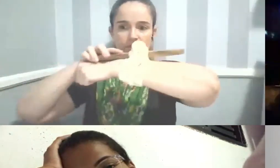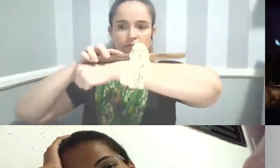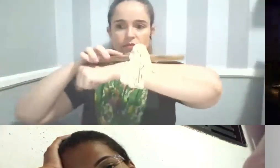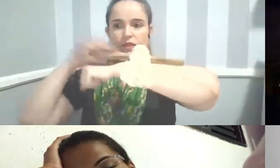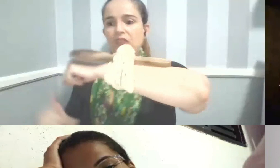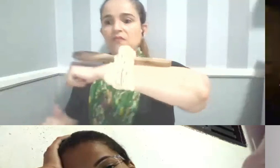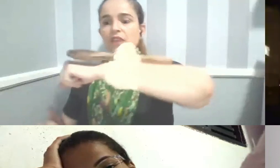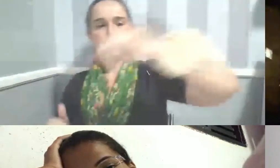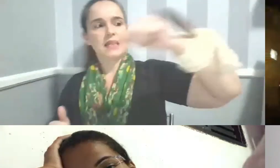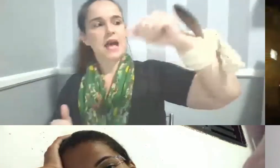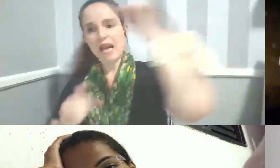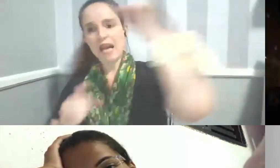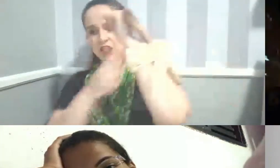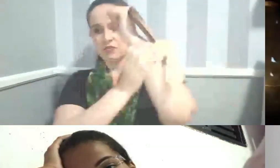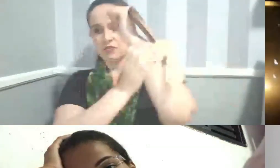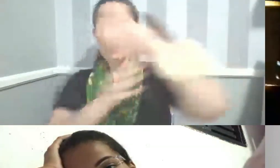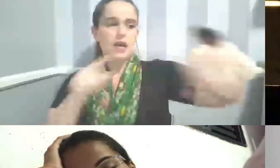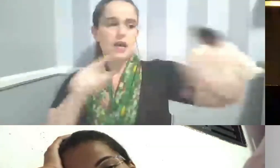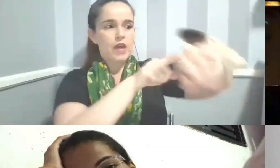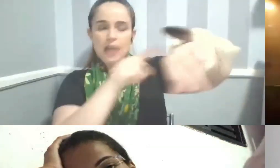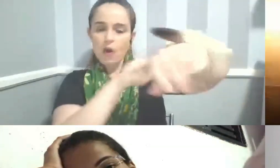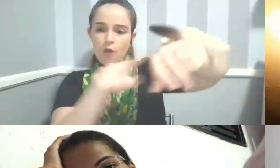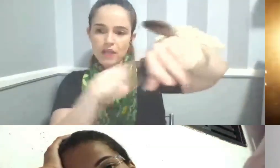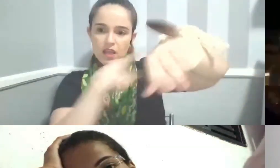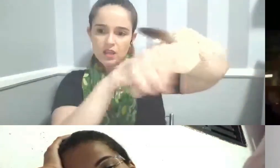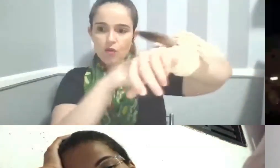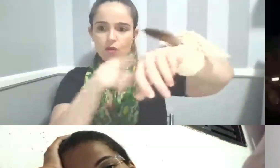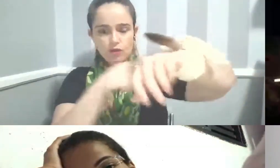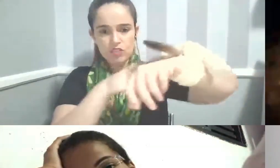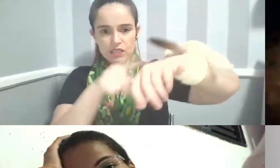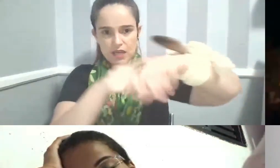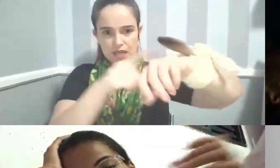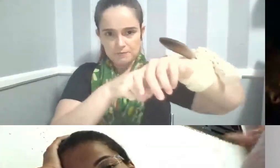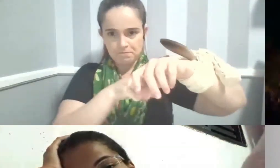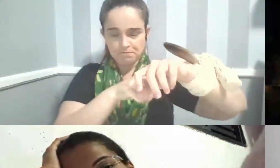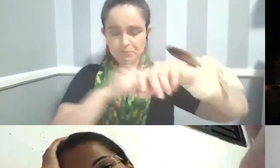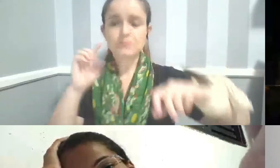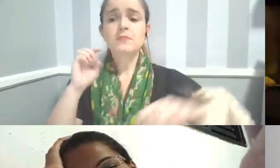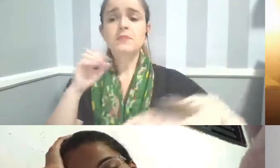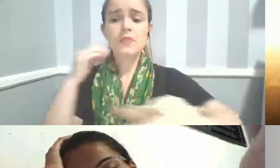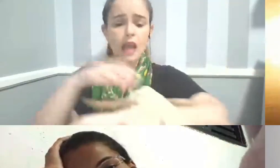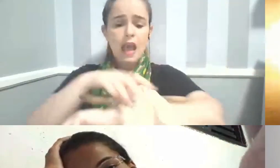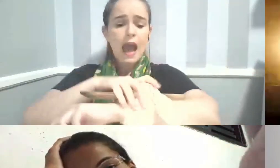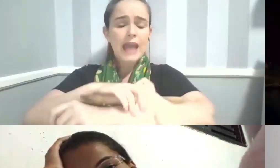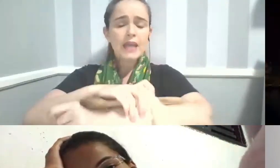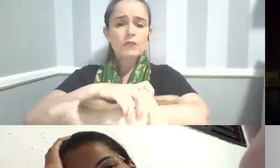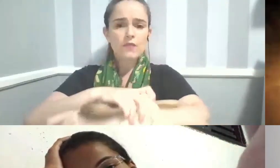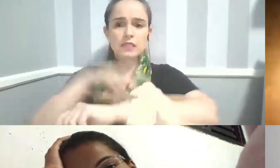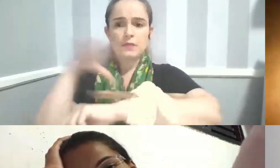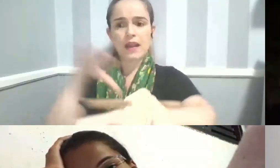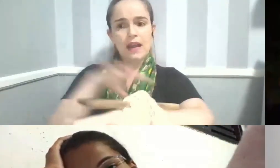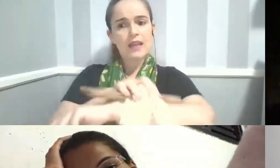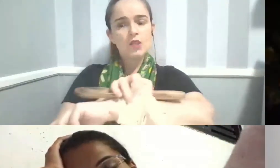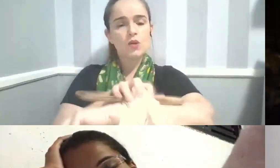Então, tá firme, tá amarradinho. Eu interrompi o fluxo de sangue.